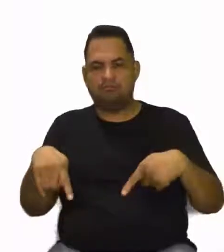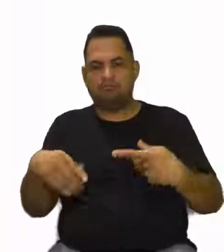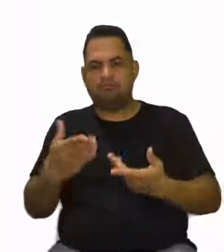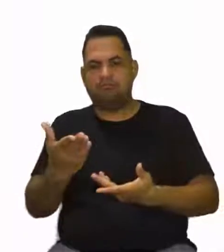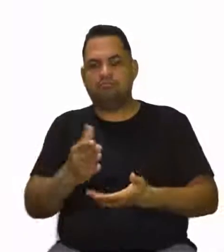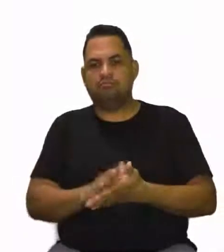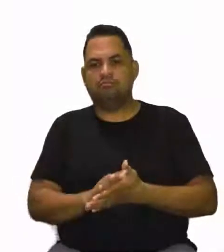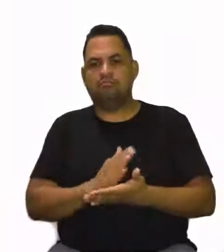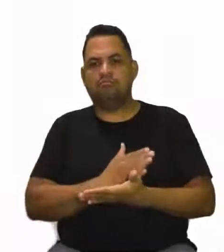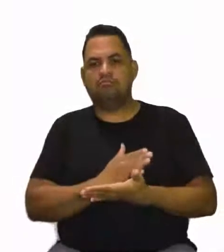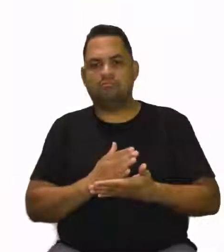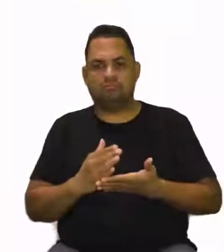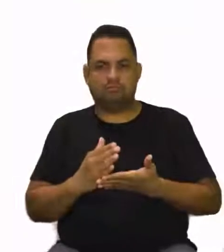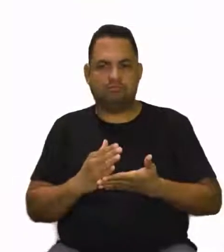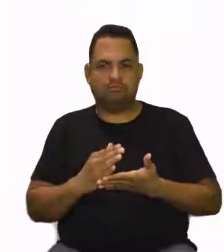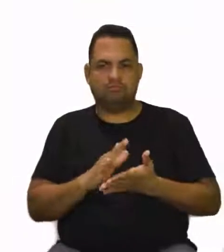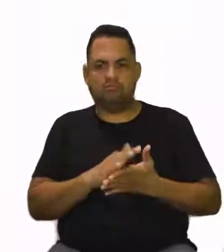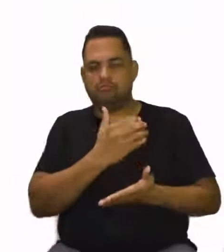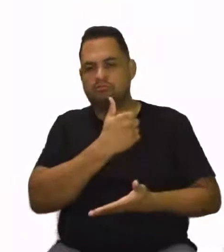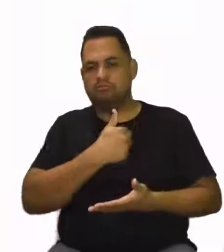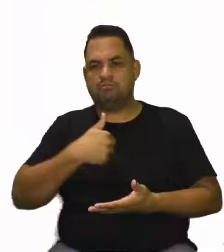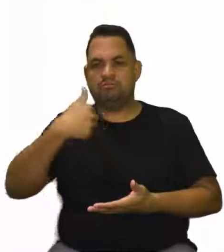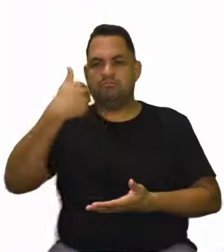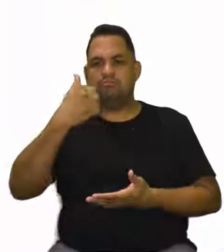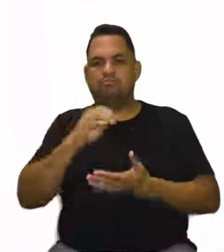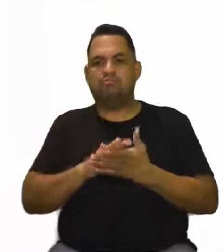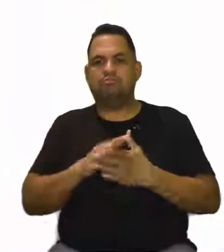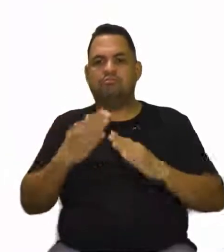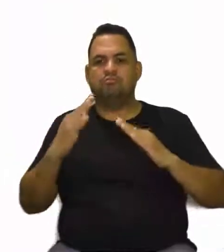para iniciação ou aprimoramento nas